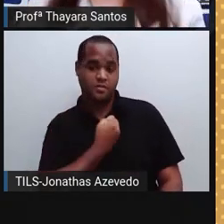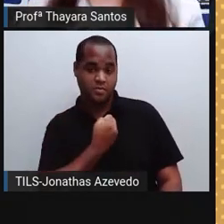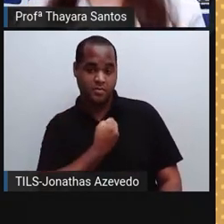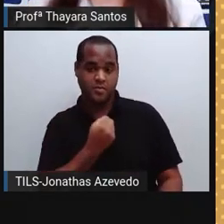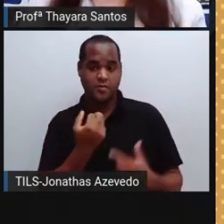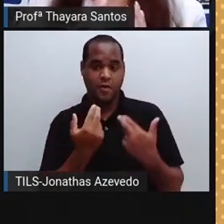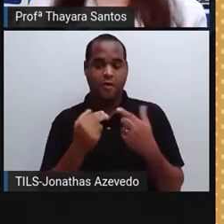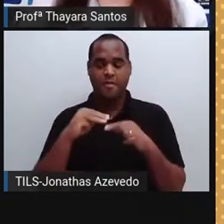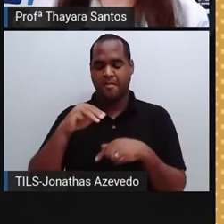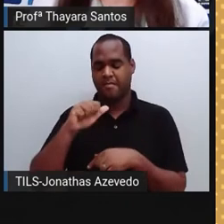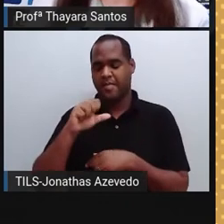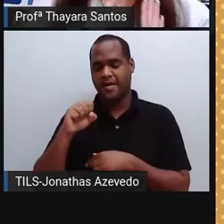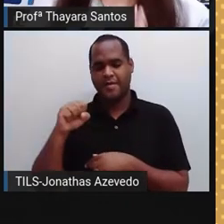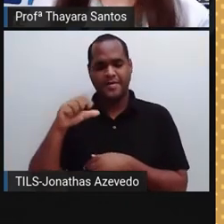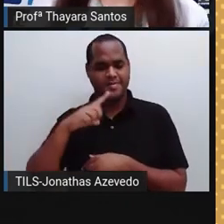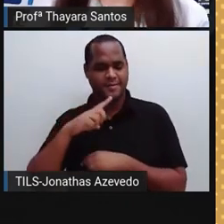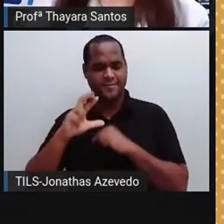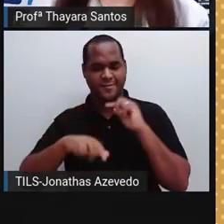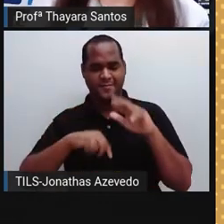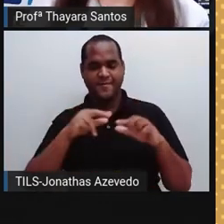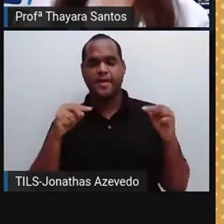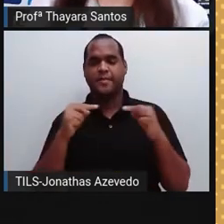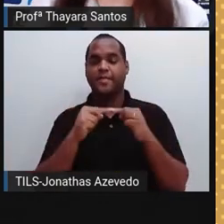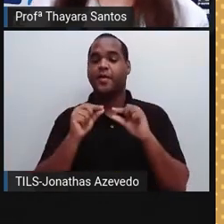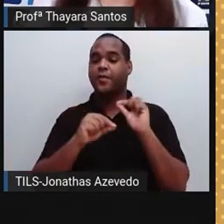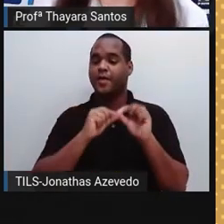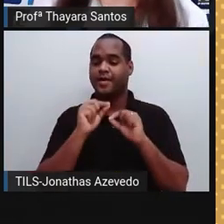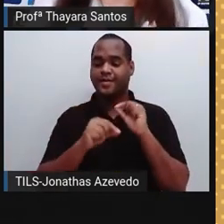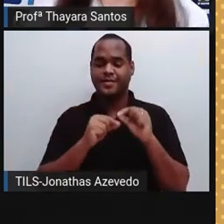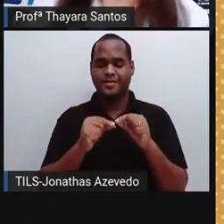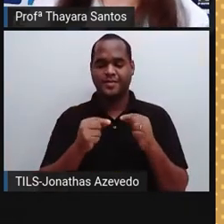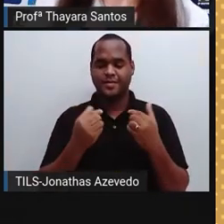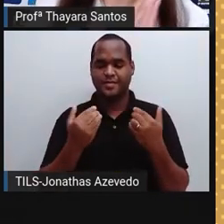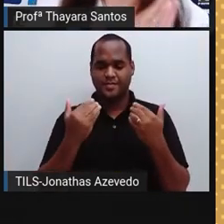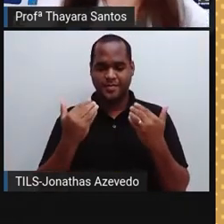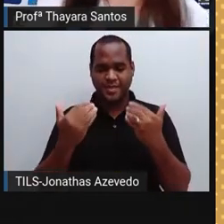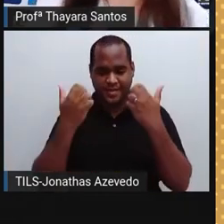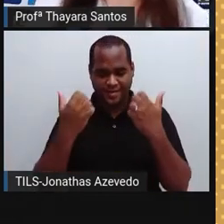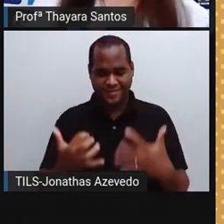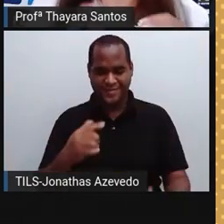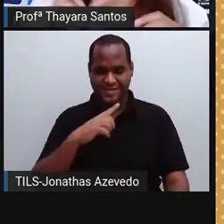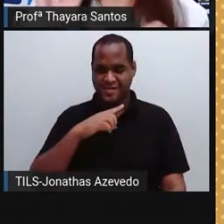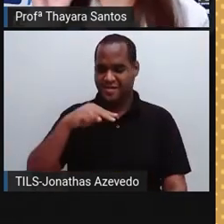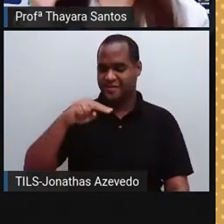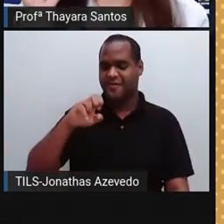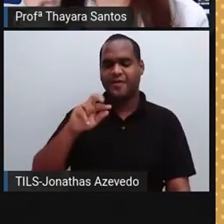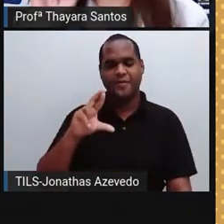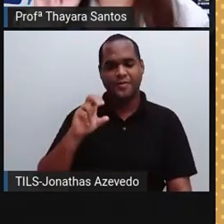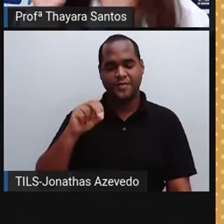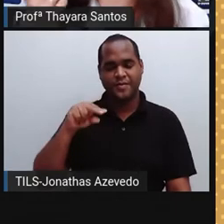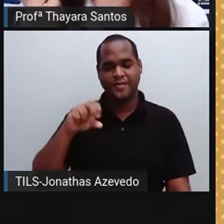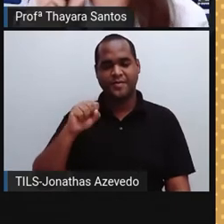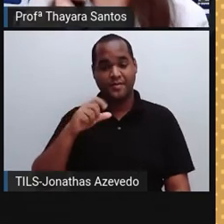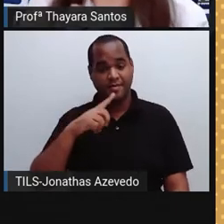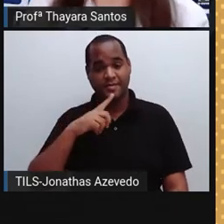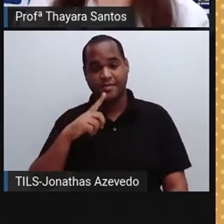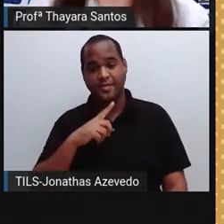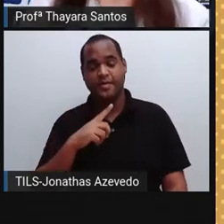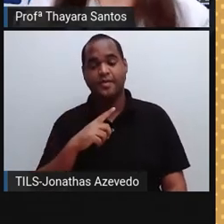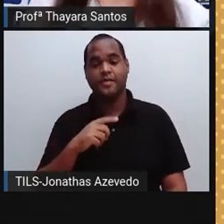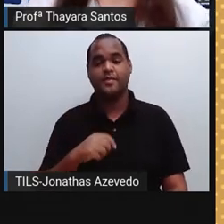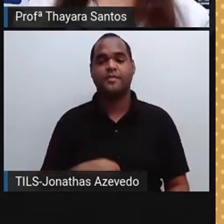número de massa diferentes, porém, eles apresentam o mesmo número de nêutrons. Por isso que eles têm esses nus no